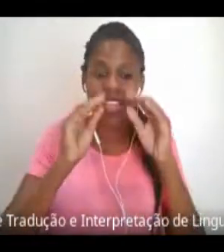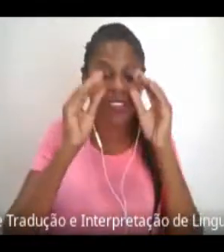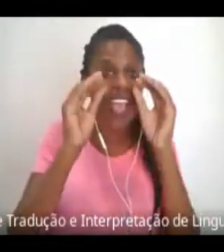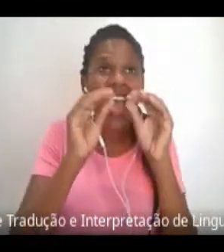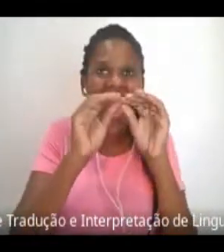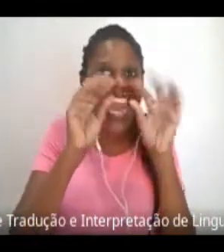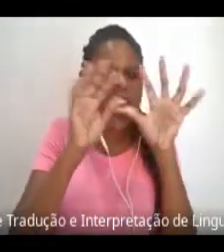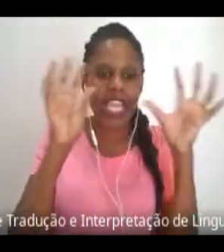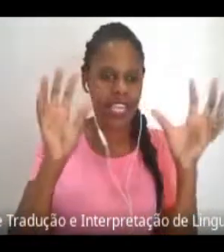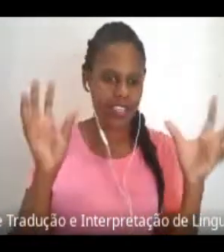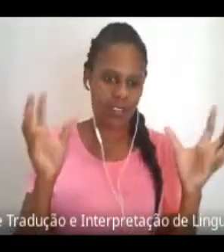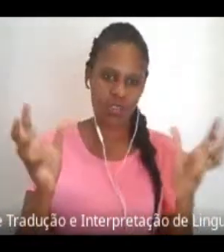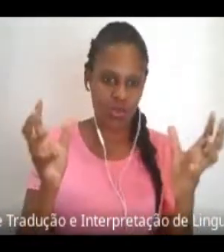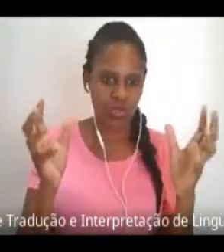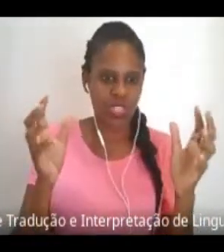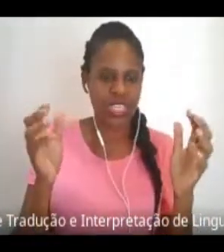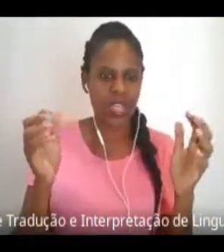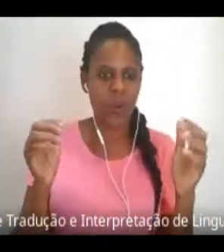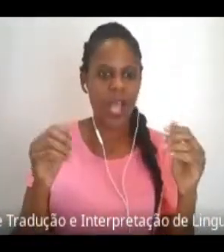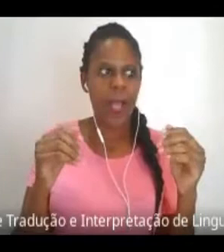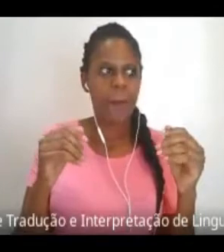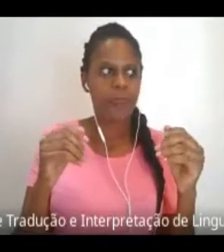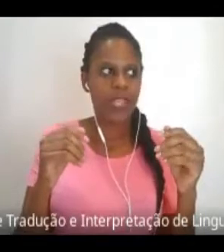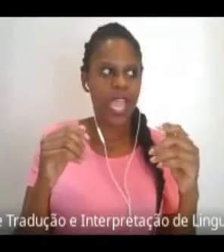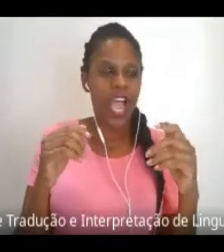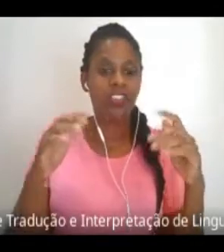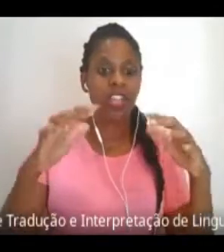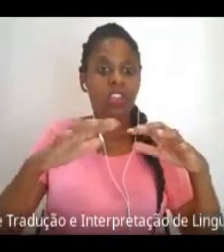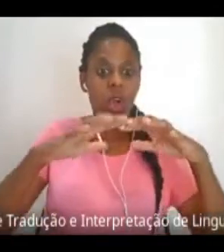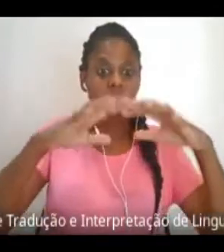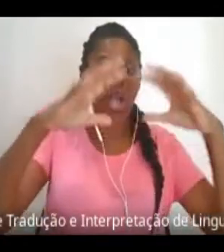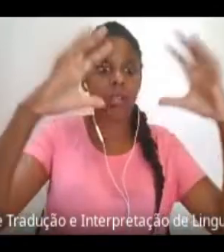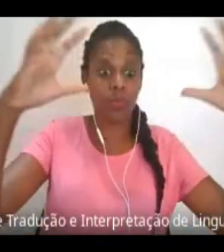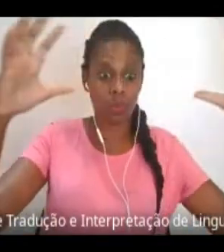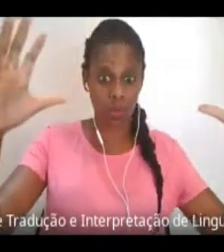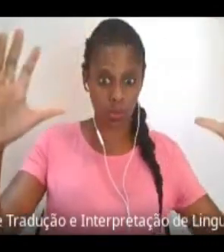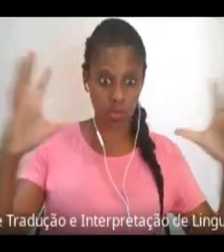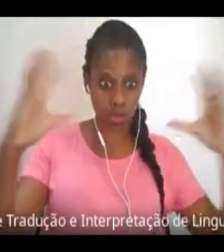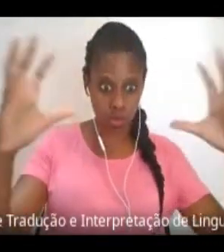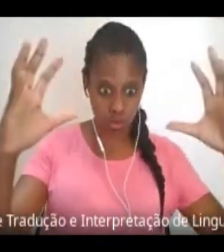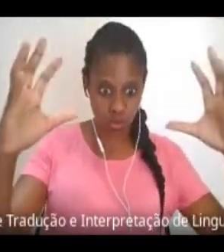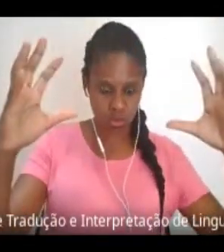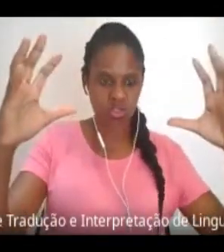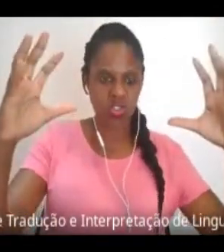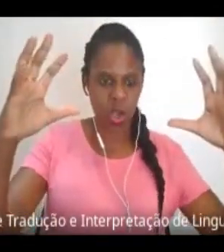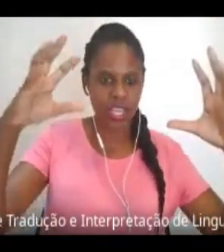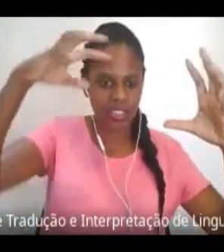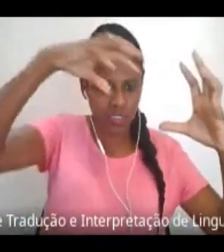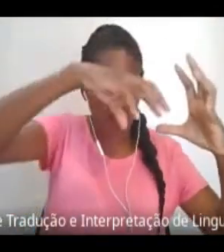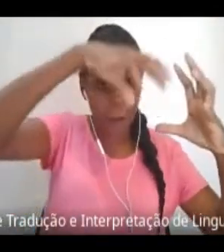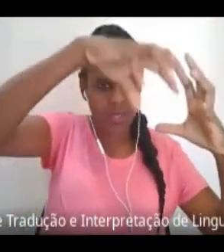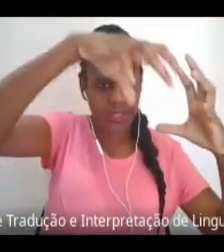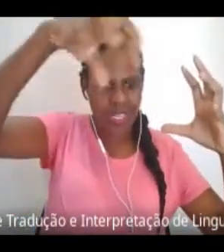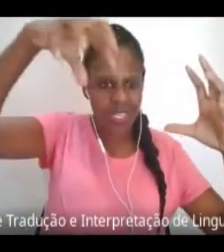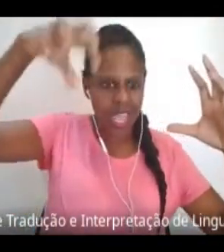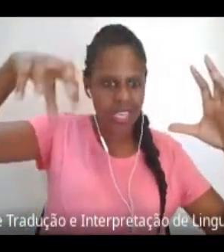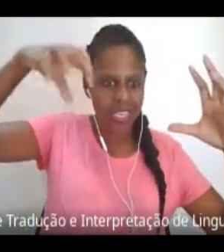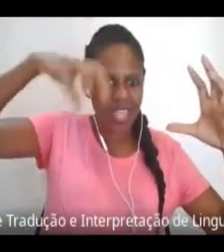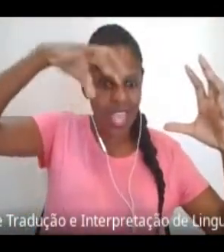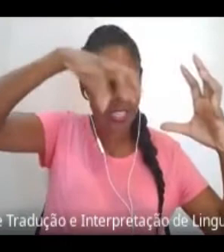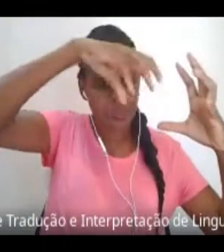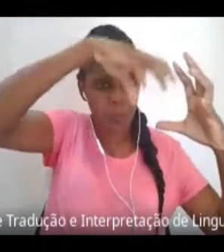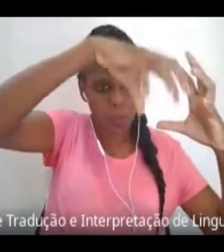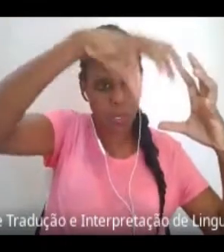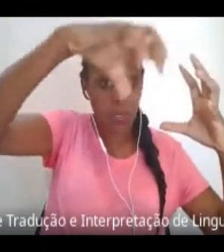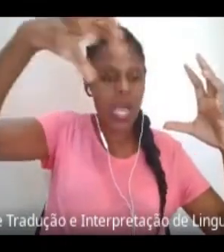tem N surdos. Então, a gente coloca num bolo surdos, só que a gente não pode esquecer